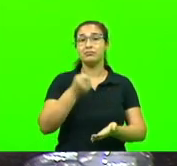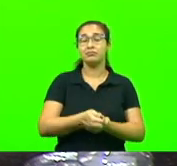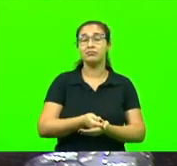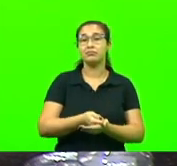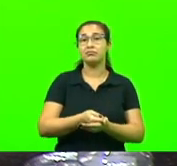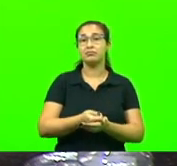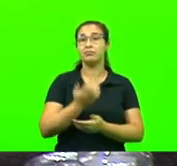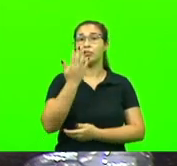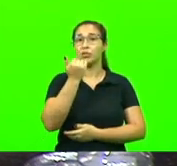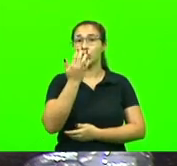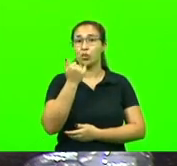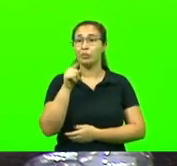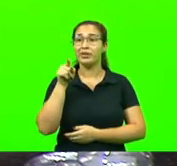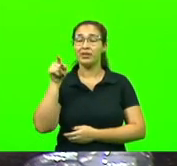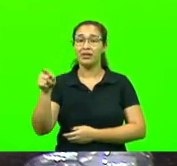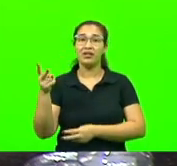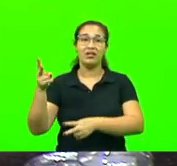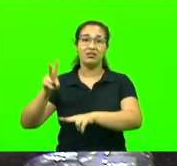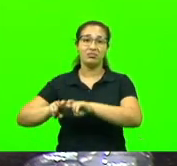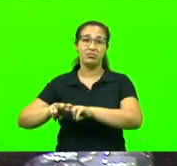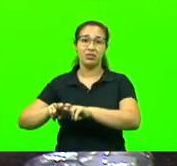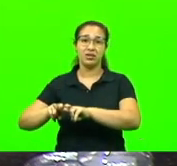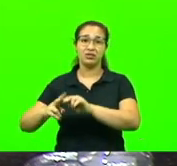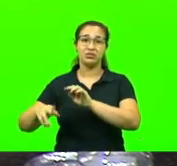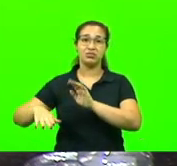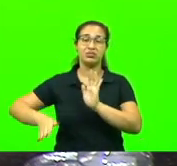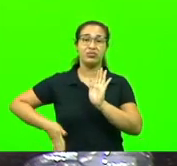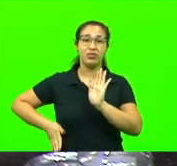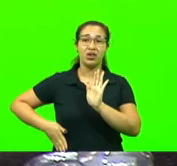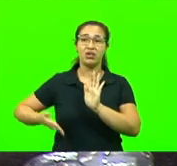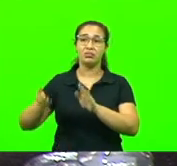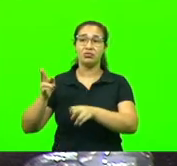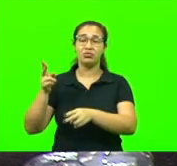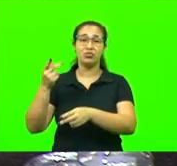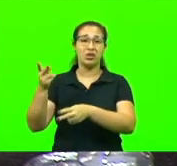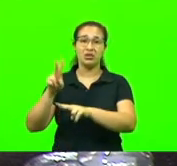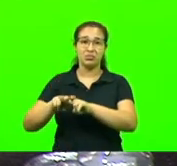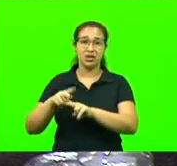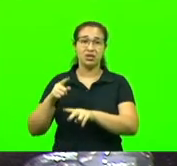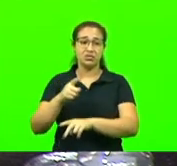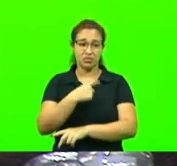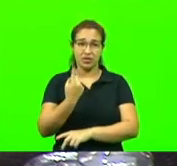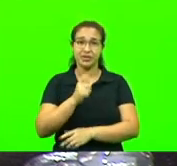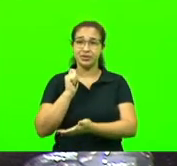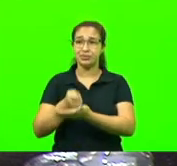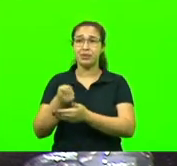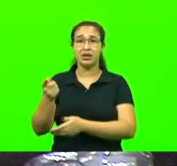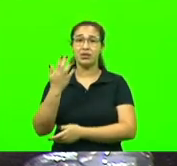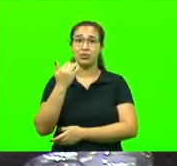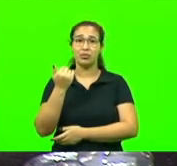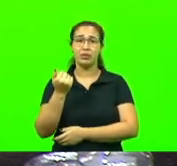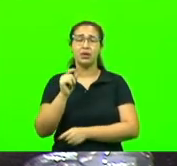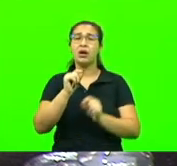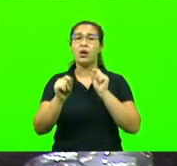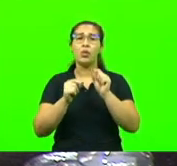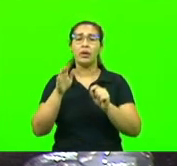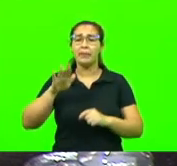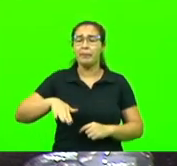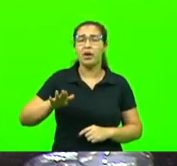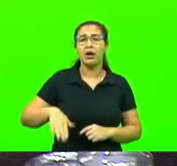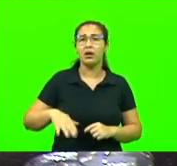alimentação do presidiário, do vagabundo lá. Então, nós temos que ver o que é mais barato, e